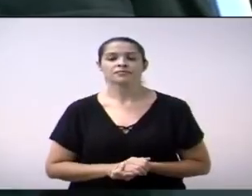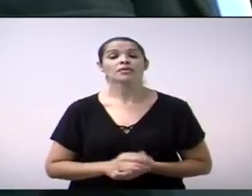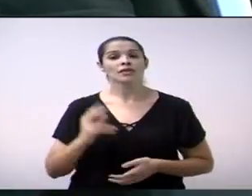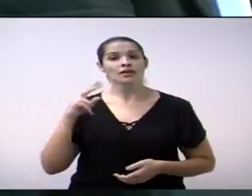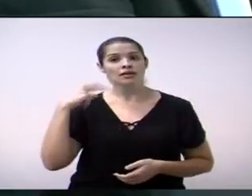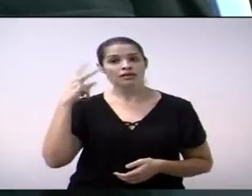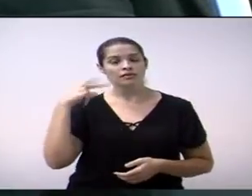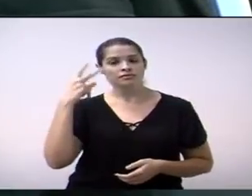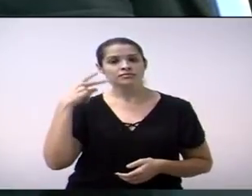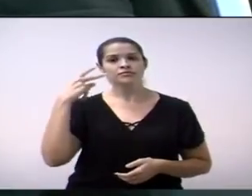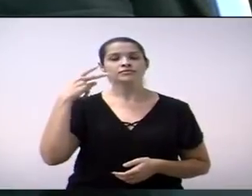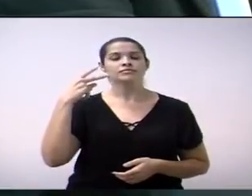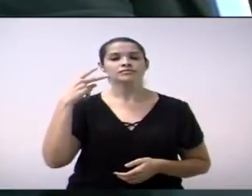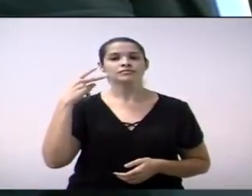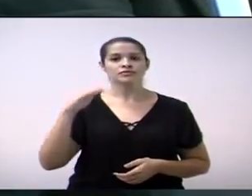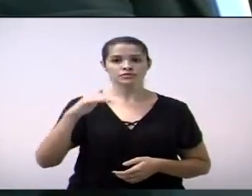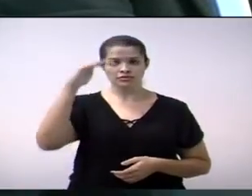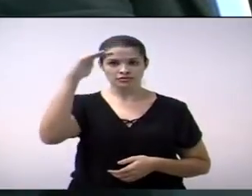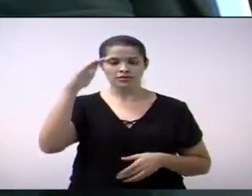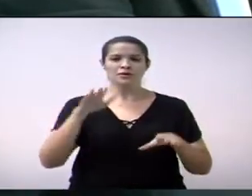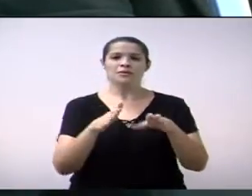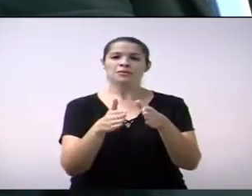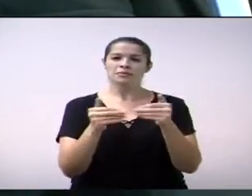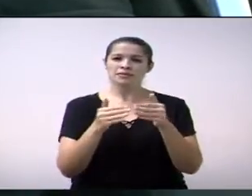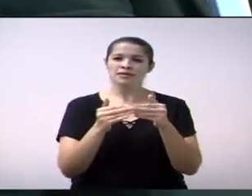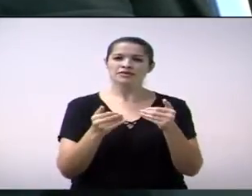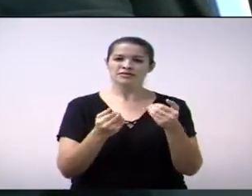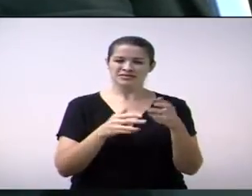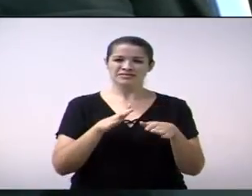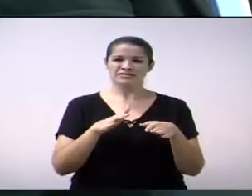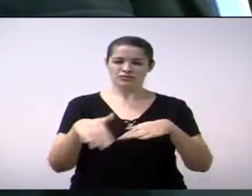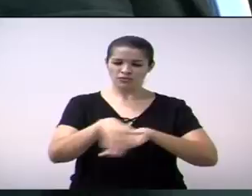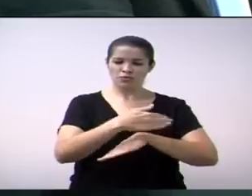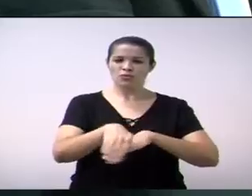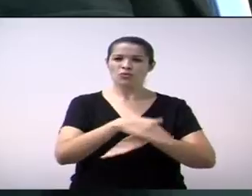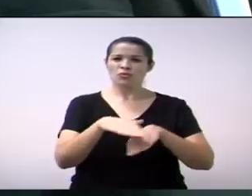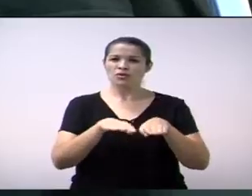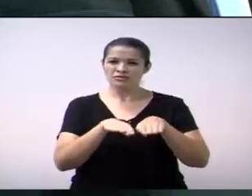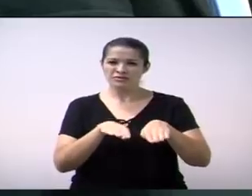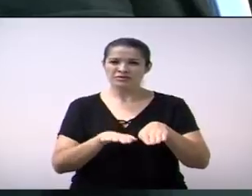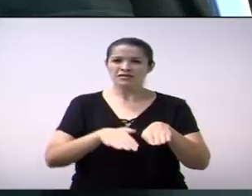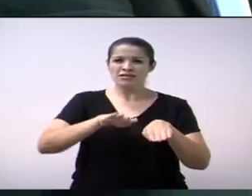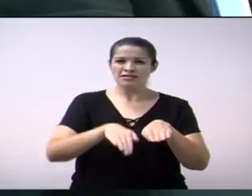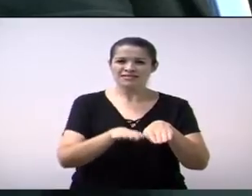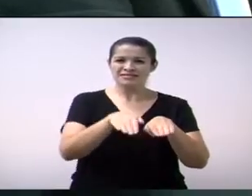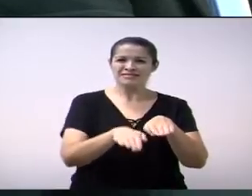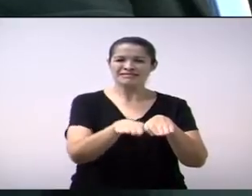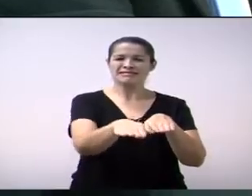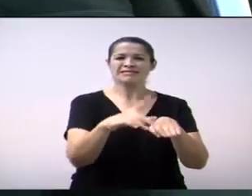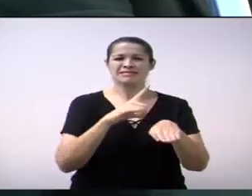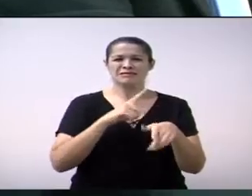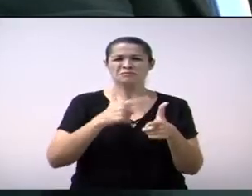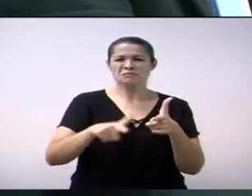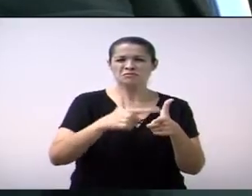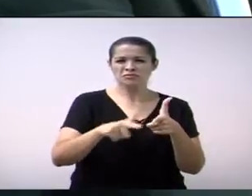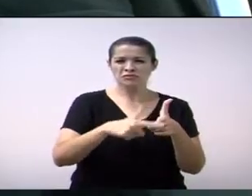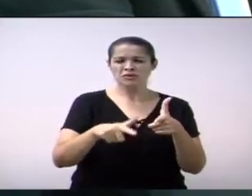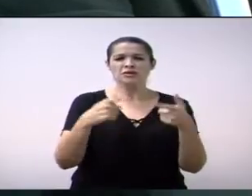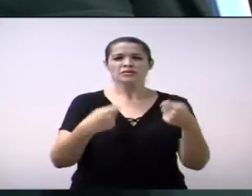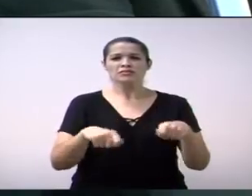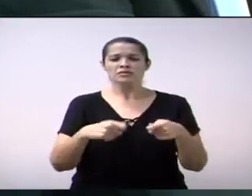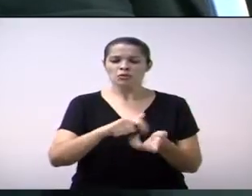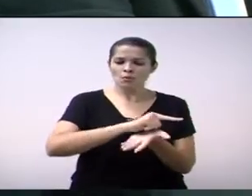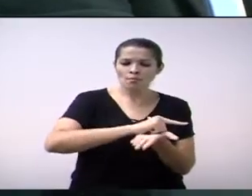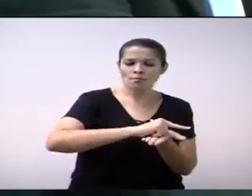operação tapa-buraco nas ruas Alcides Vanderlei Pontes, Palmira Andrieta Pontes, Ana Rosa de Almeida Neves